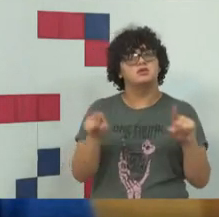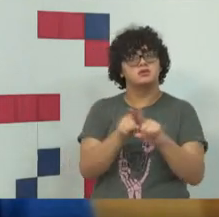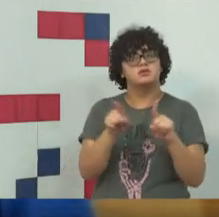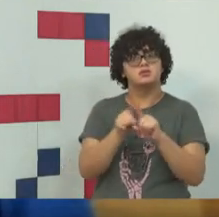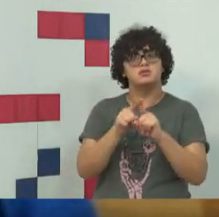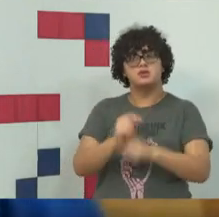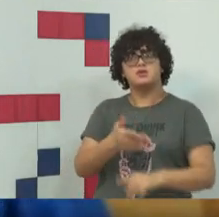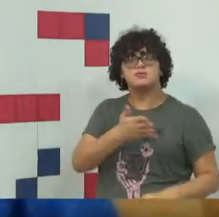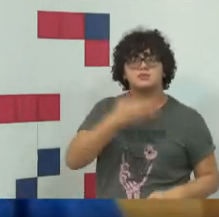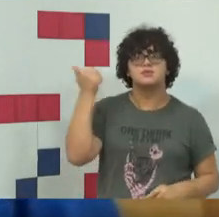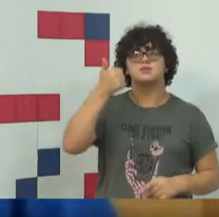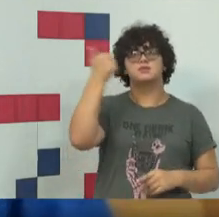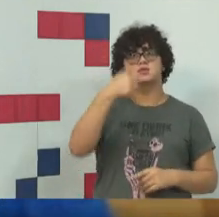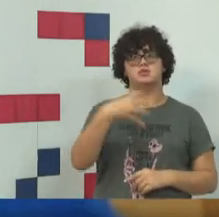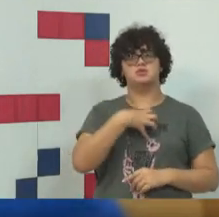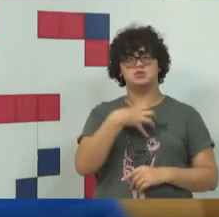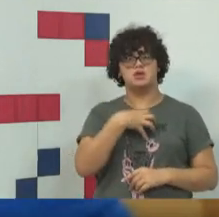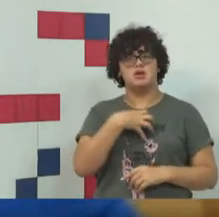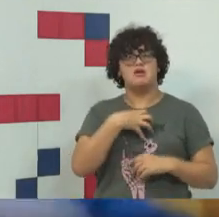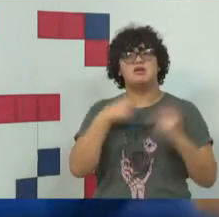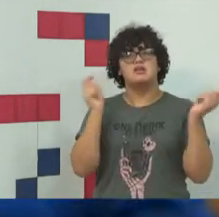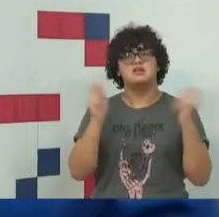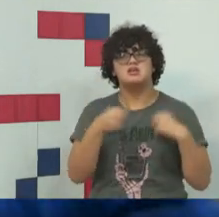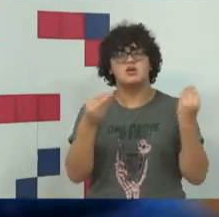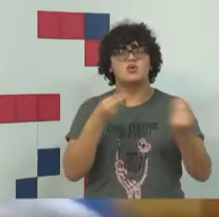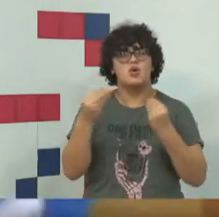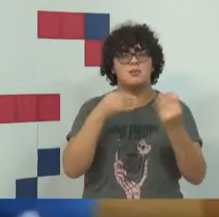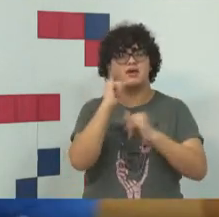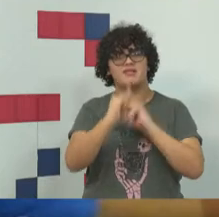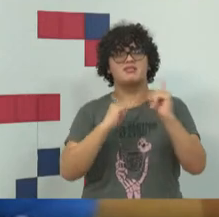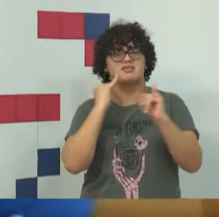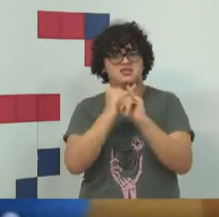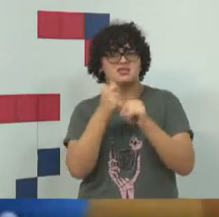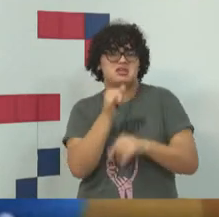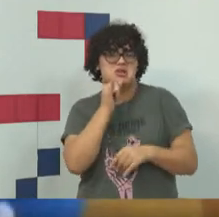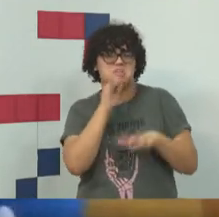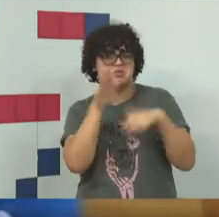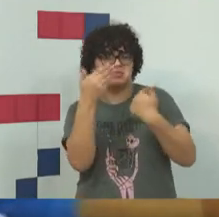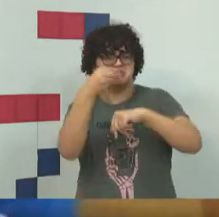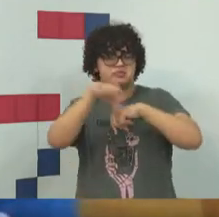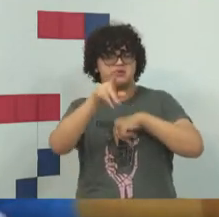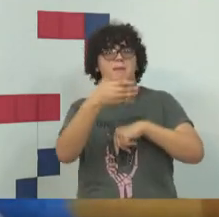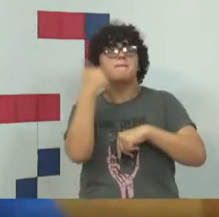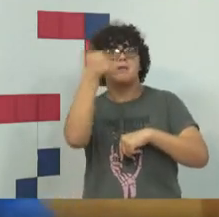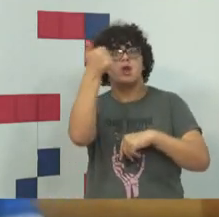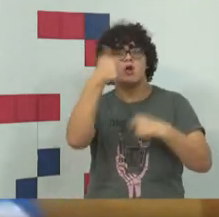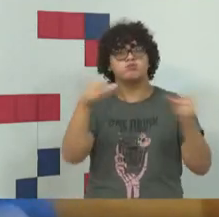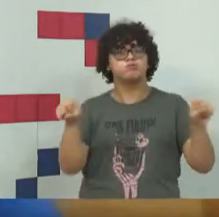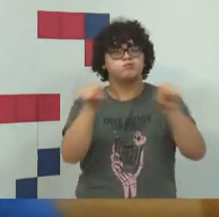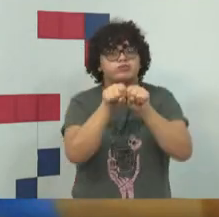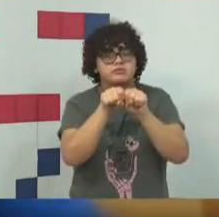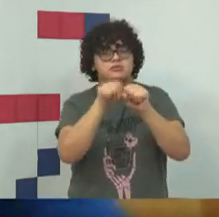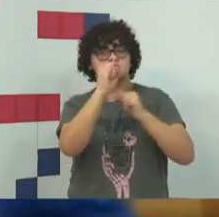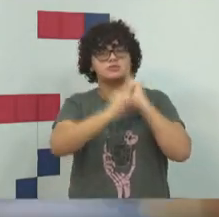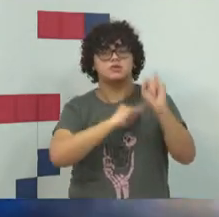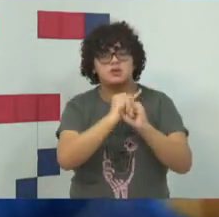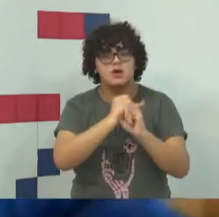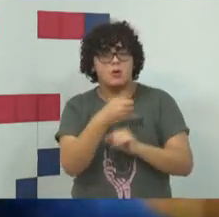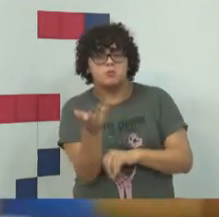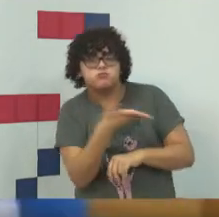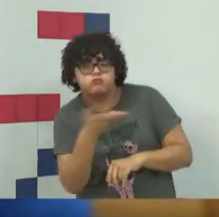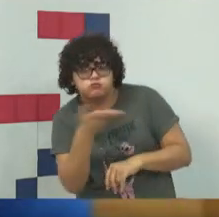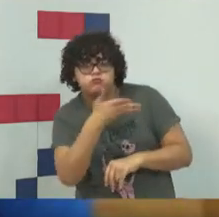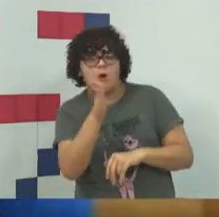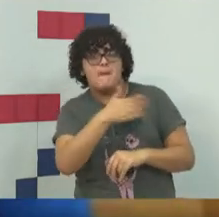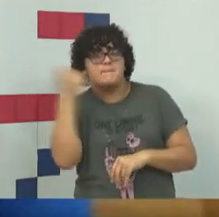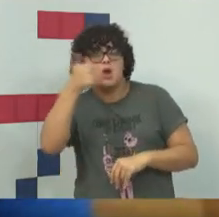infraestrutura na linha de internet, por exemplo, muito melhor, quer dizer, a demanda por internet cada